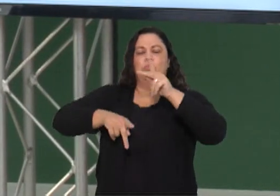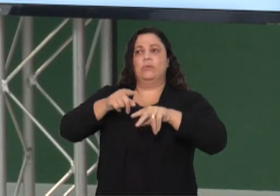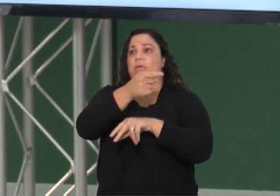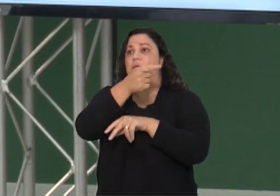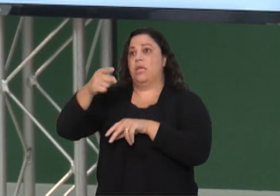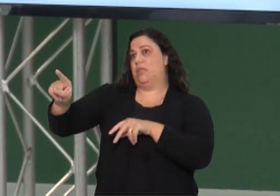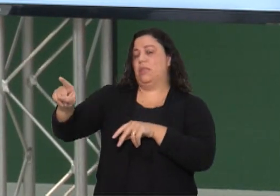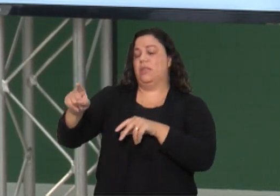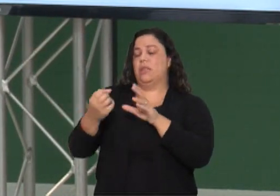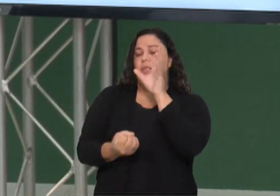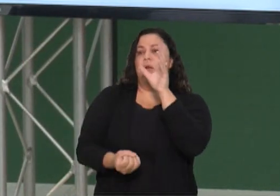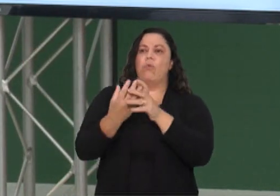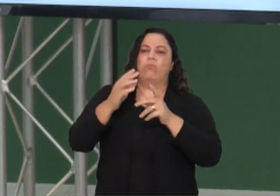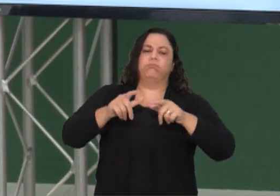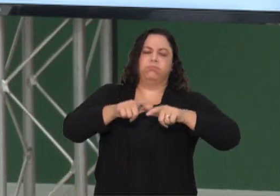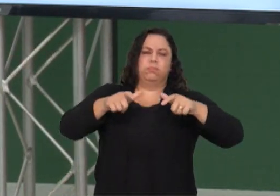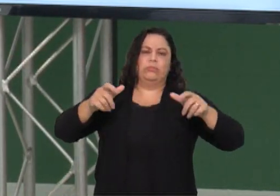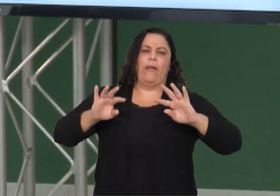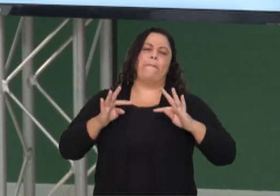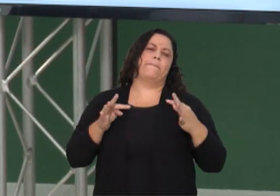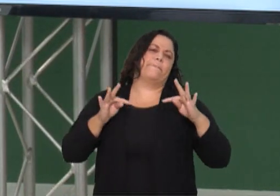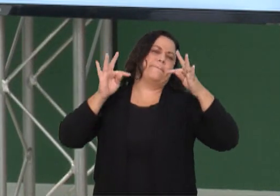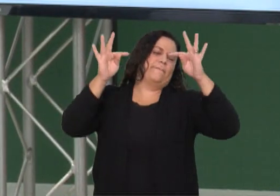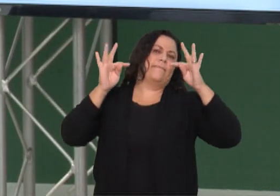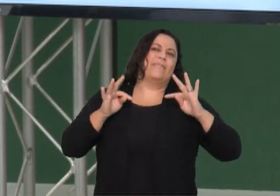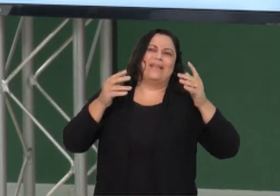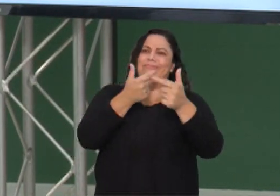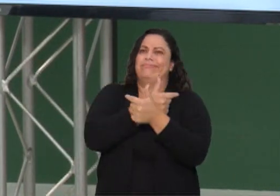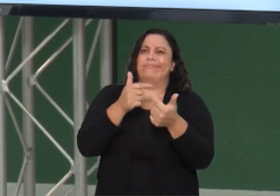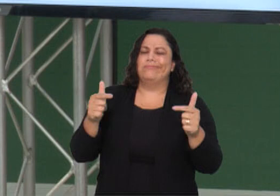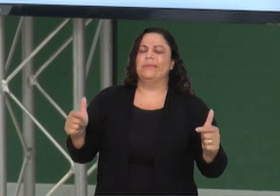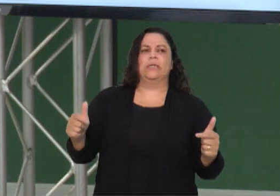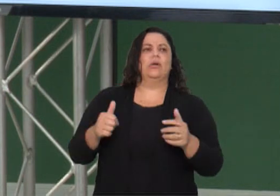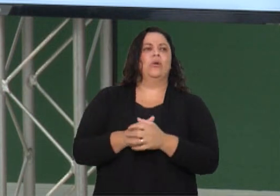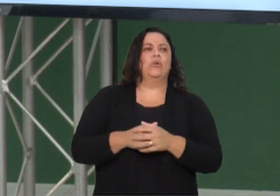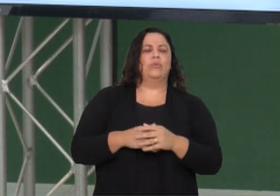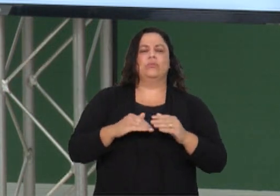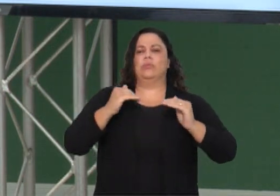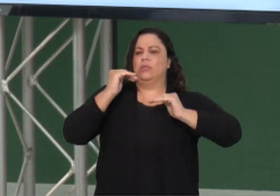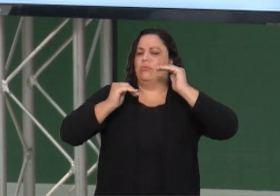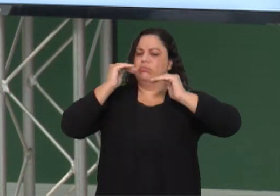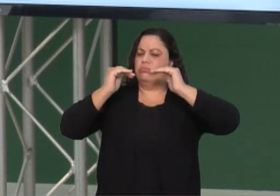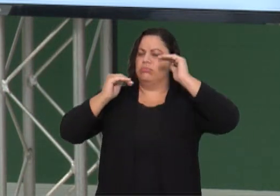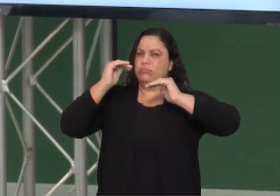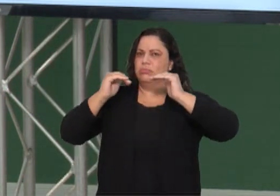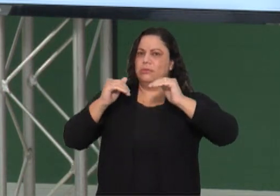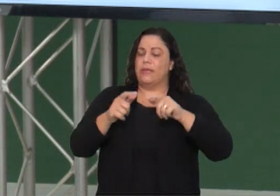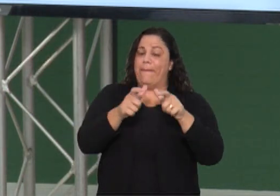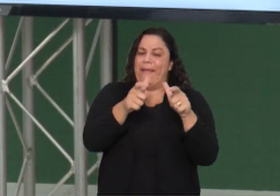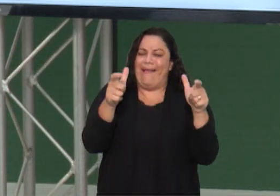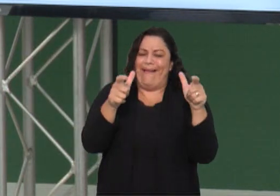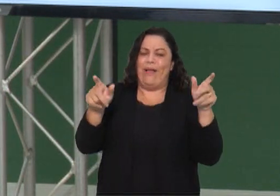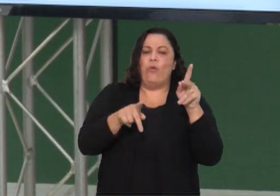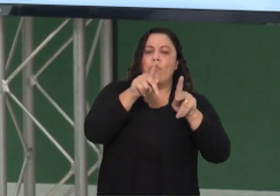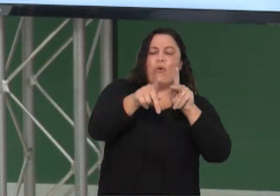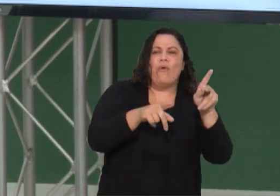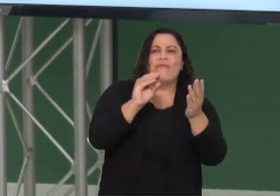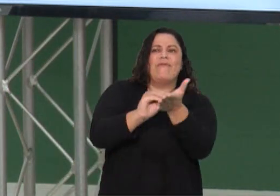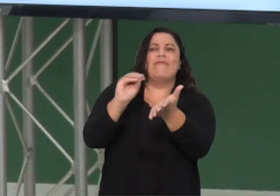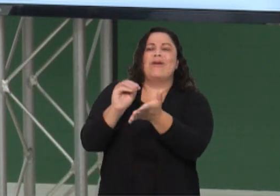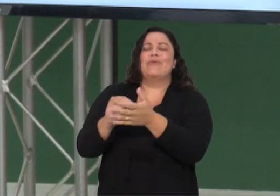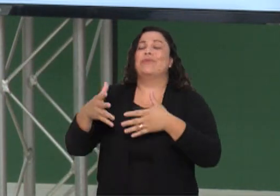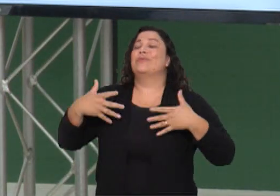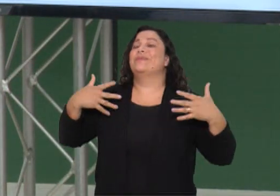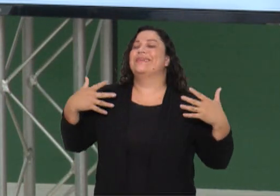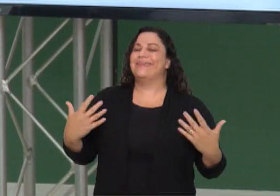técnicas agrícolas, né? Não moderniza, a agricultura não acompanha o aumento da população, começa a se faltar o que na